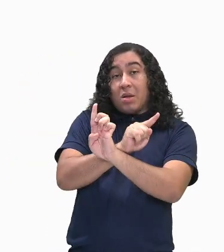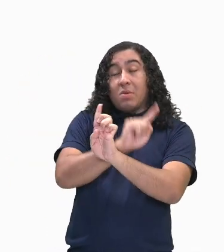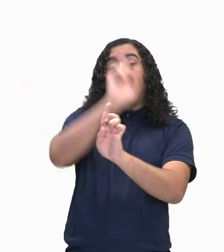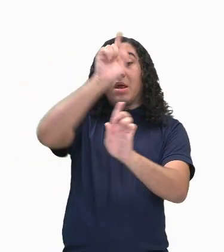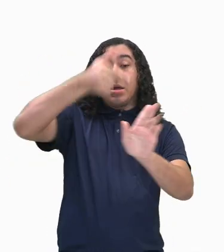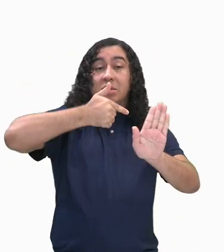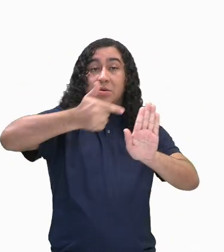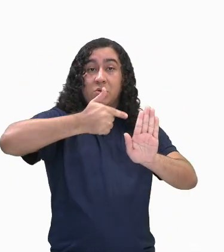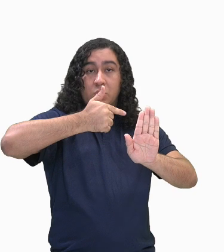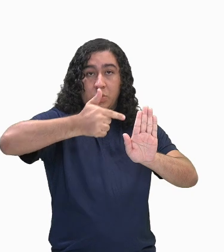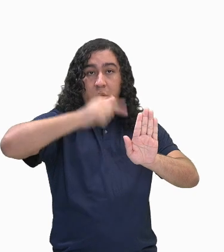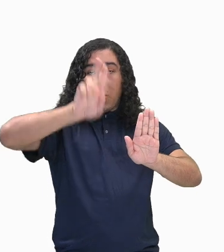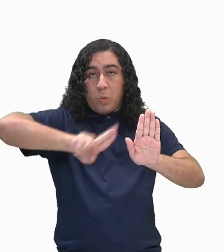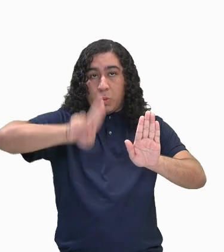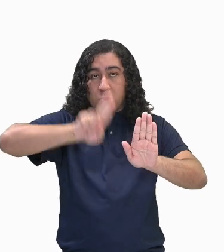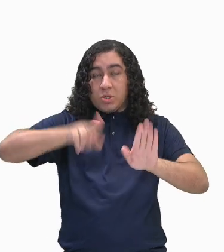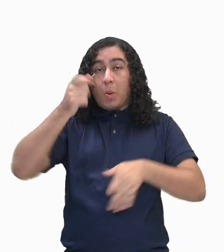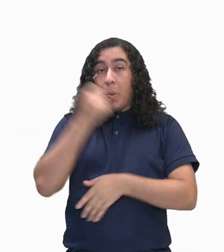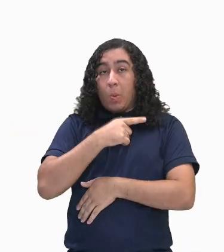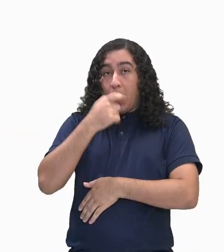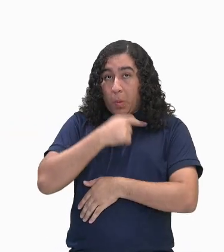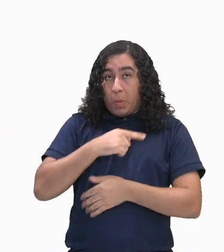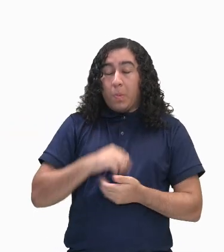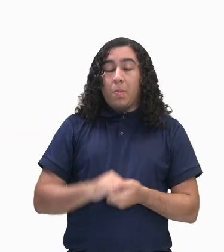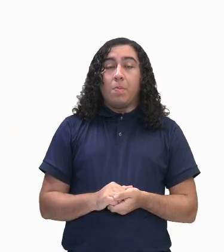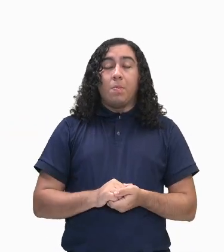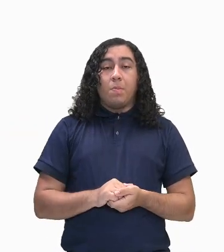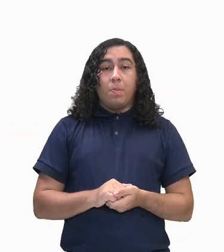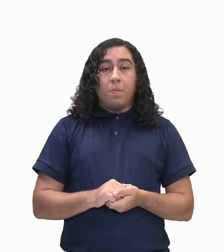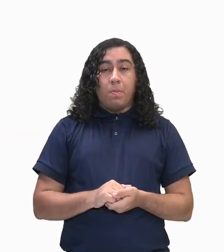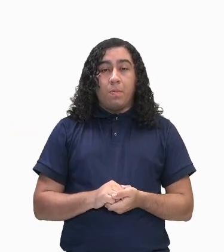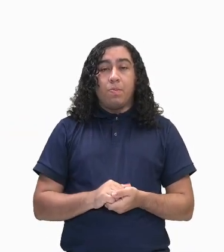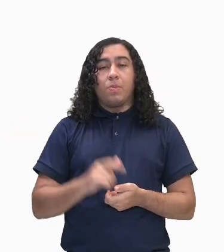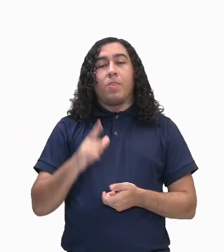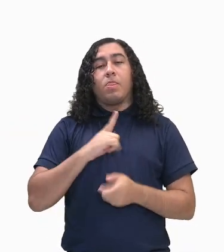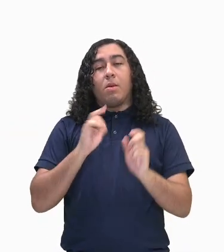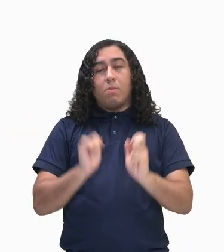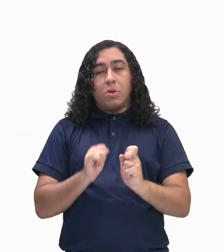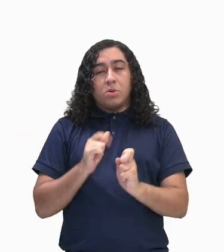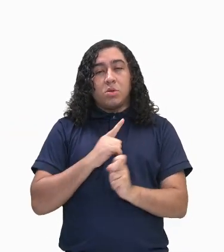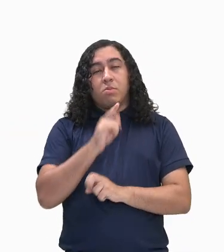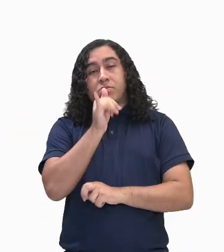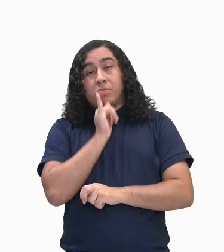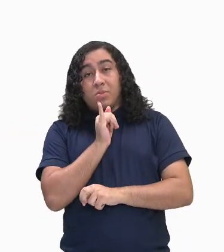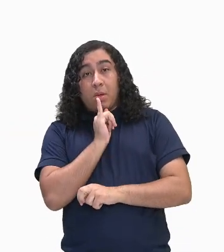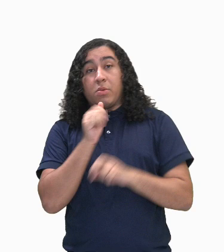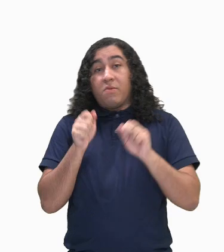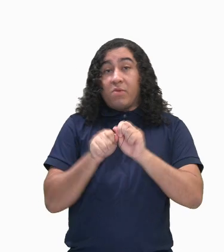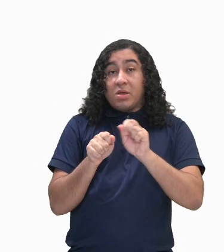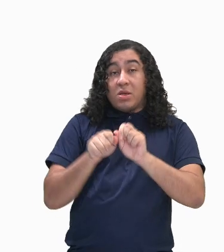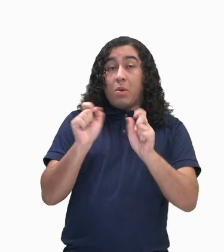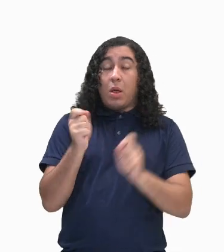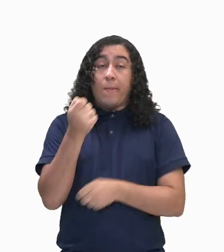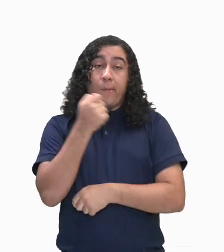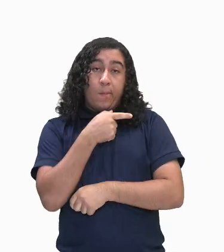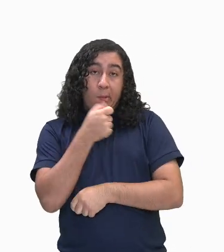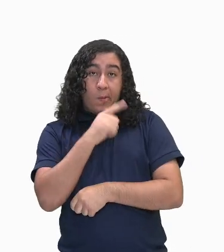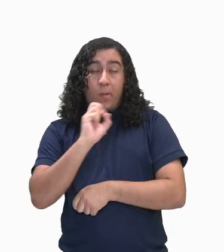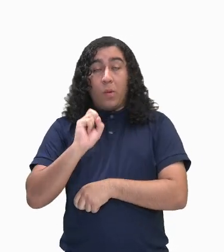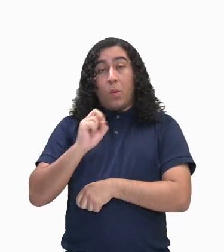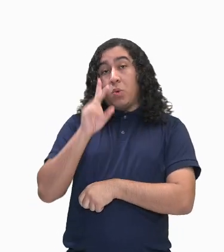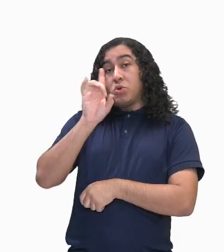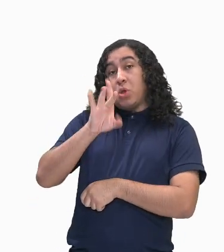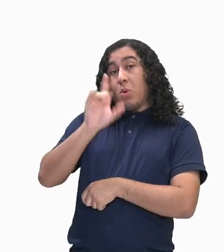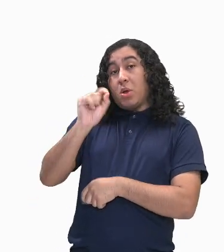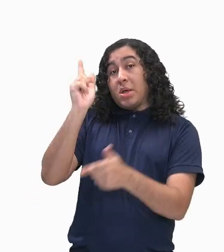sarcástica ou humorística. Você pode ter, com a ironia, você pode querer fazer humor ou você pode